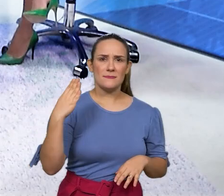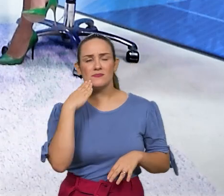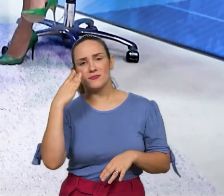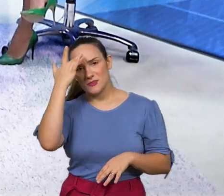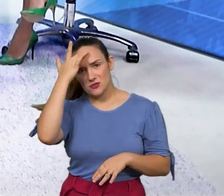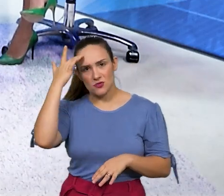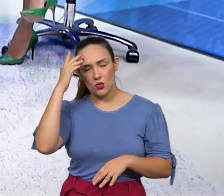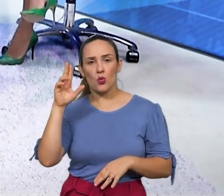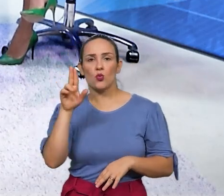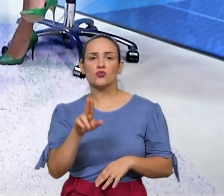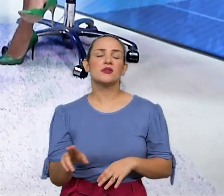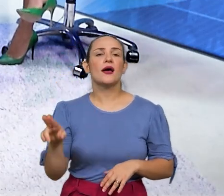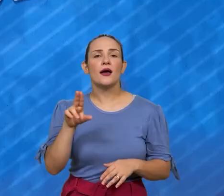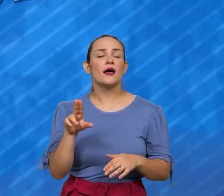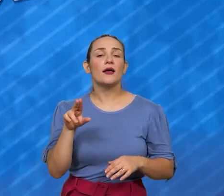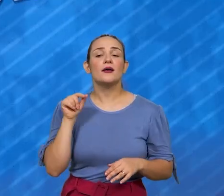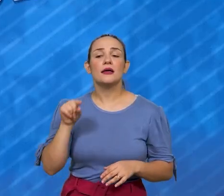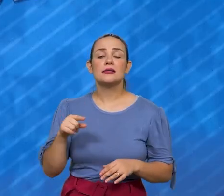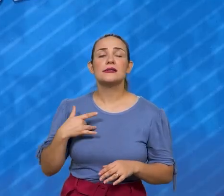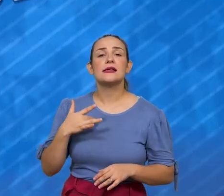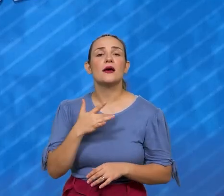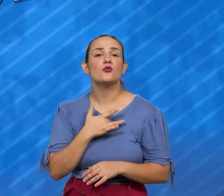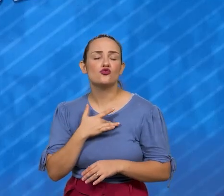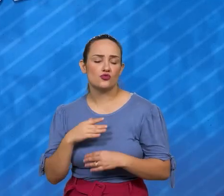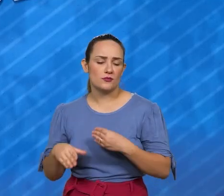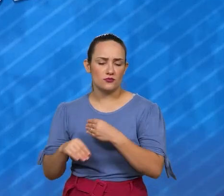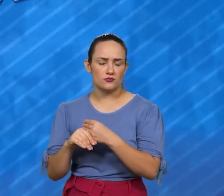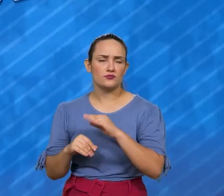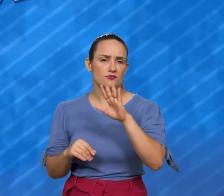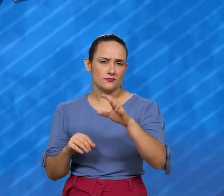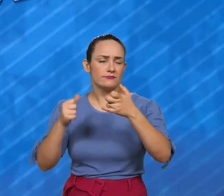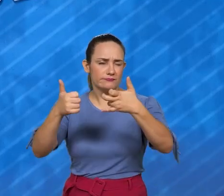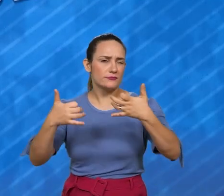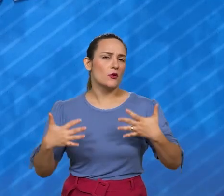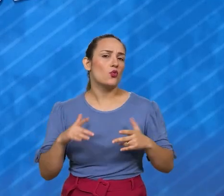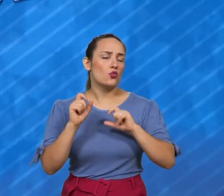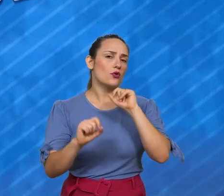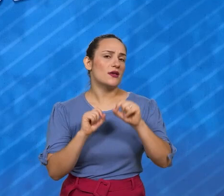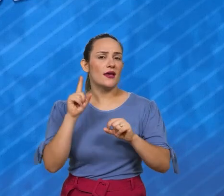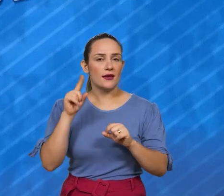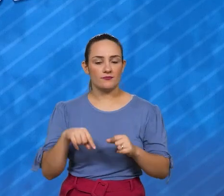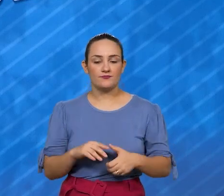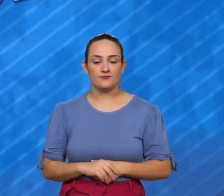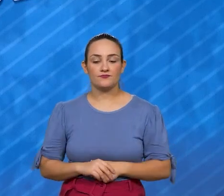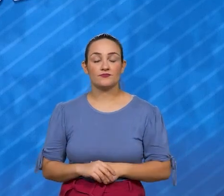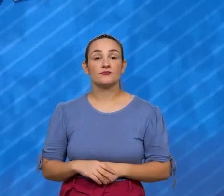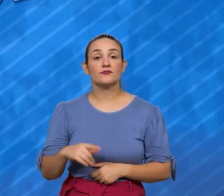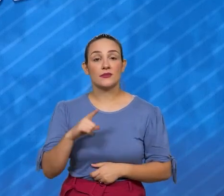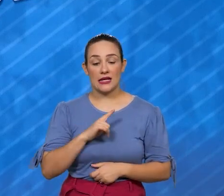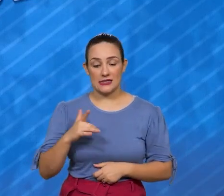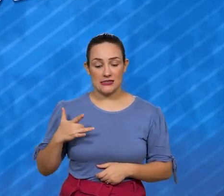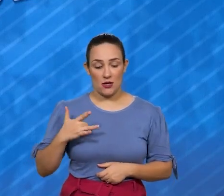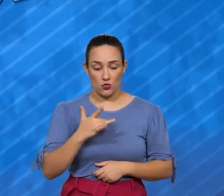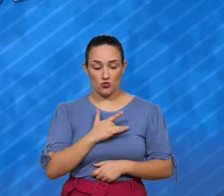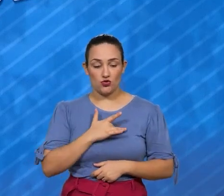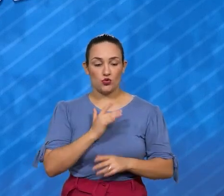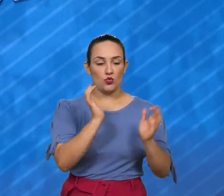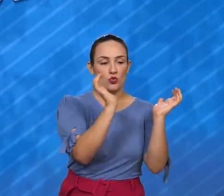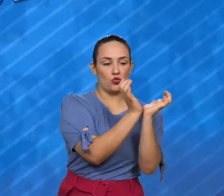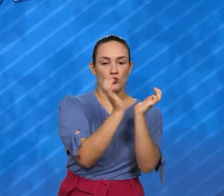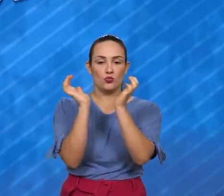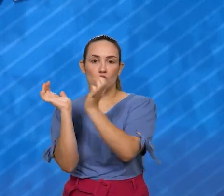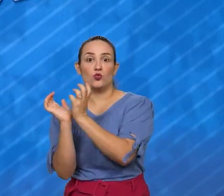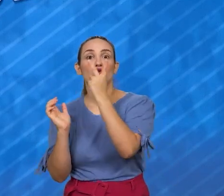50 milhões de usuários, e nós podemos, para entender melhor a saúde suplementar, dividir a saúde em